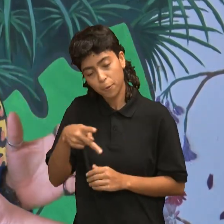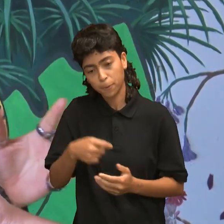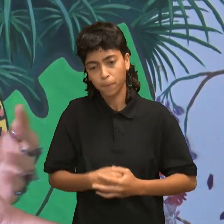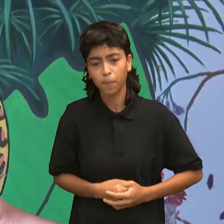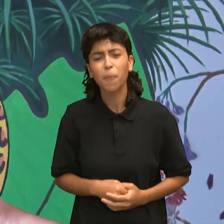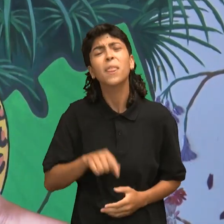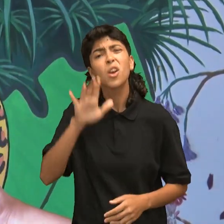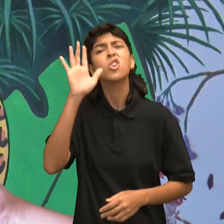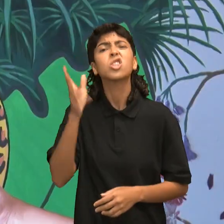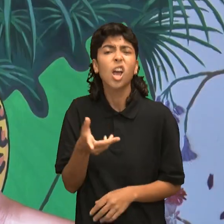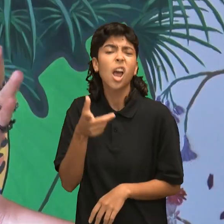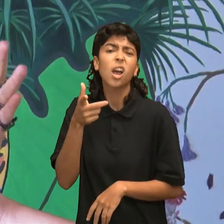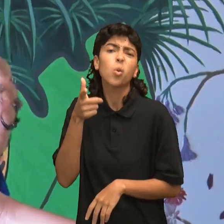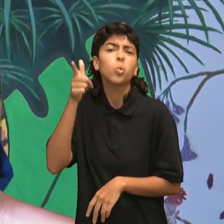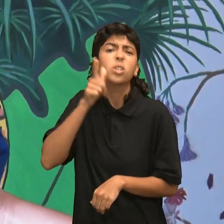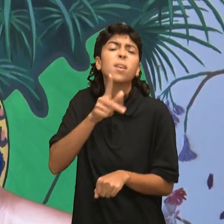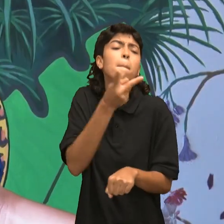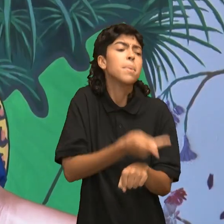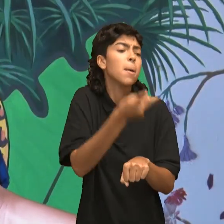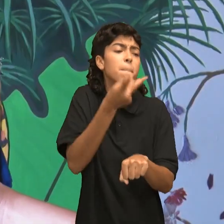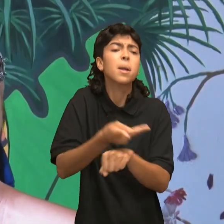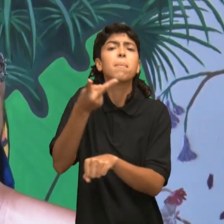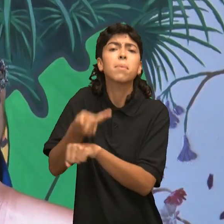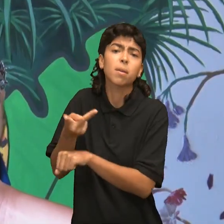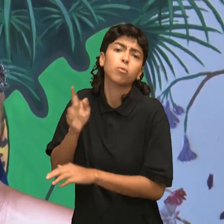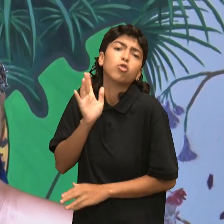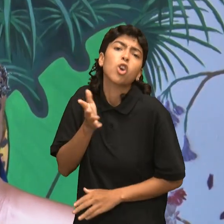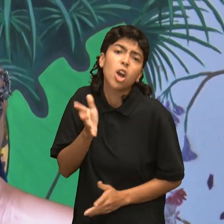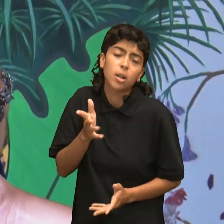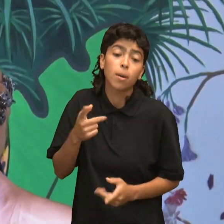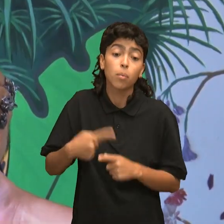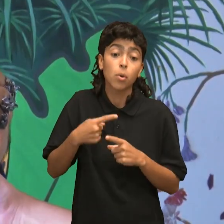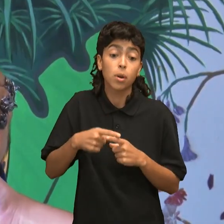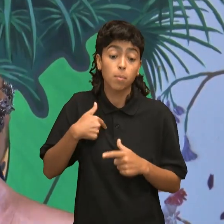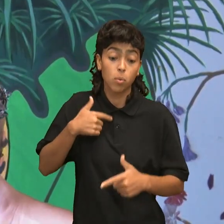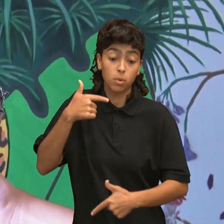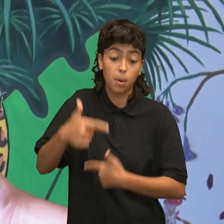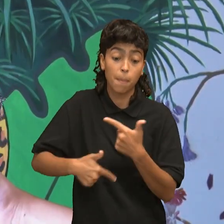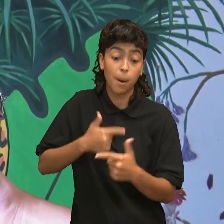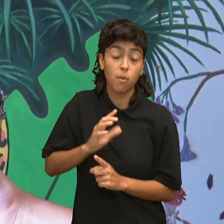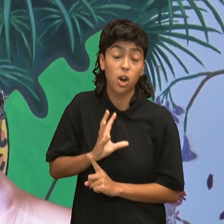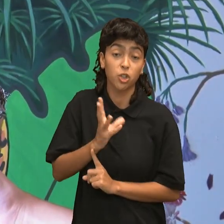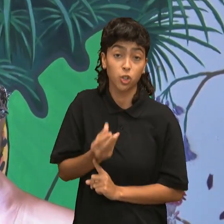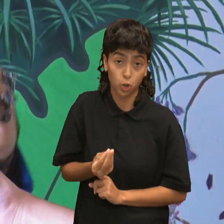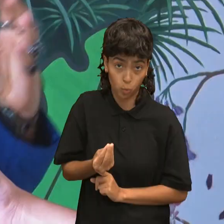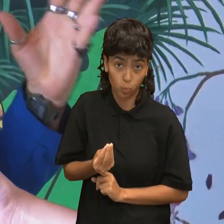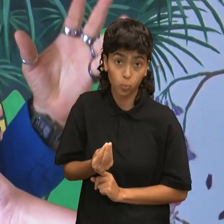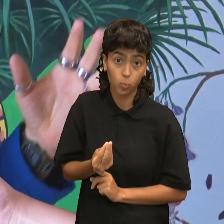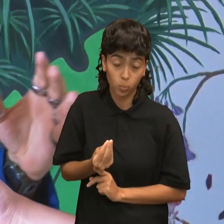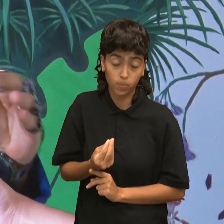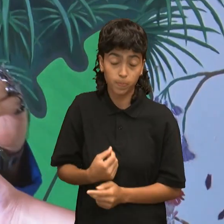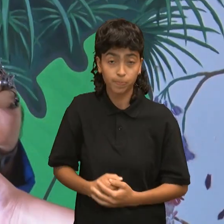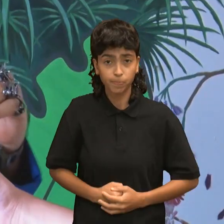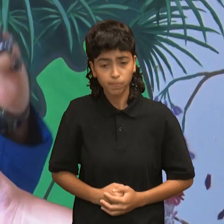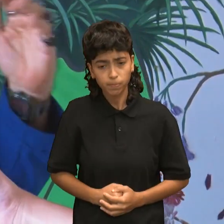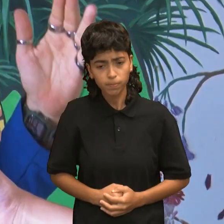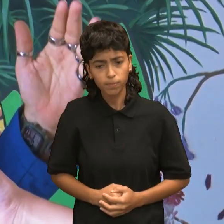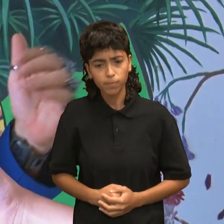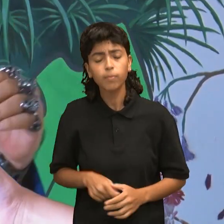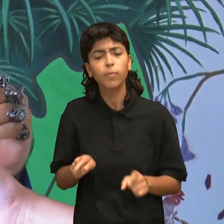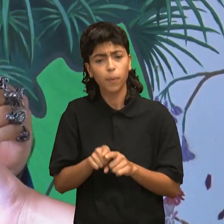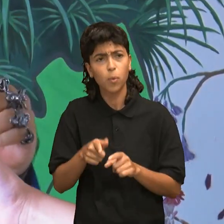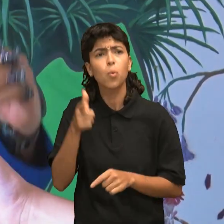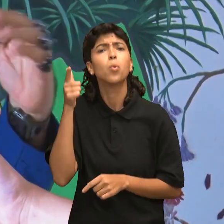muitas premiações devido ao meu trabalho como artista. E, inclusive, o